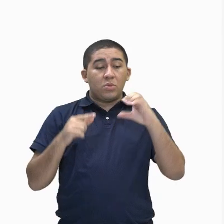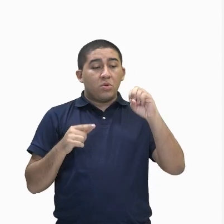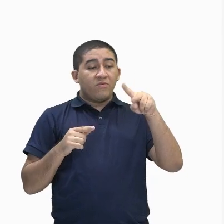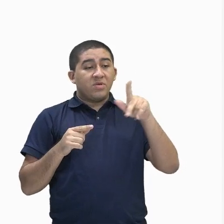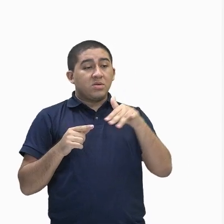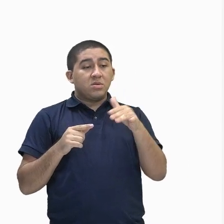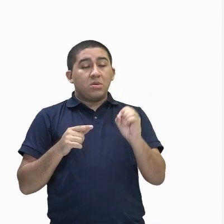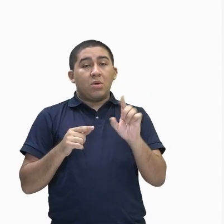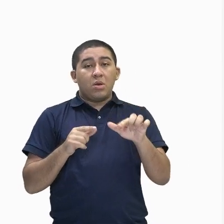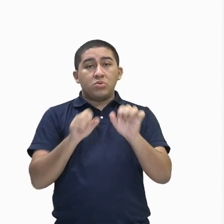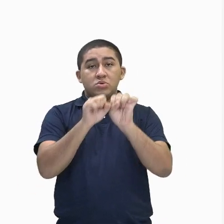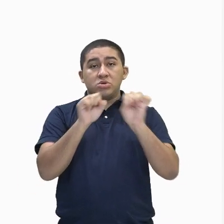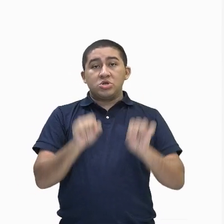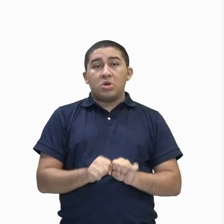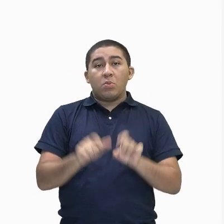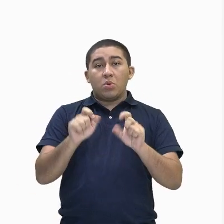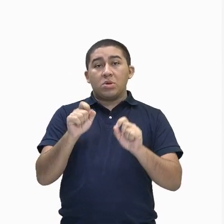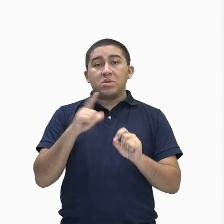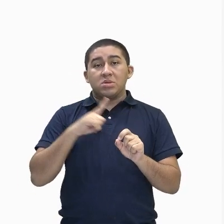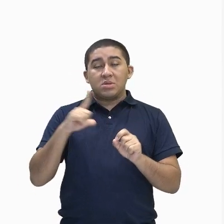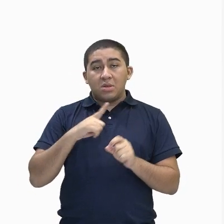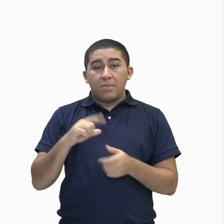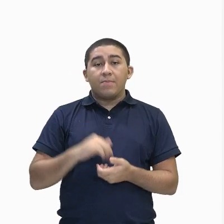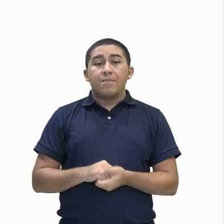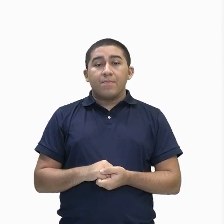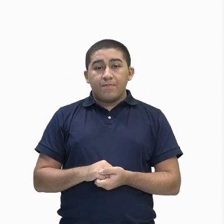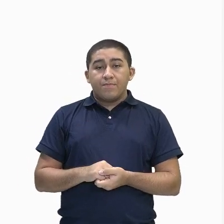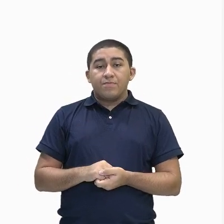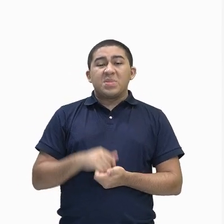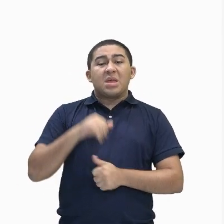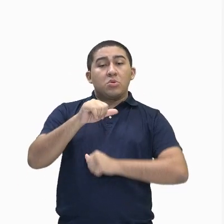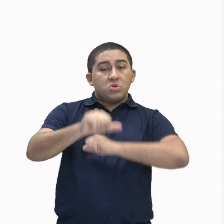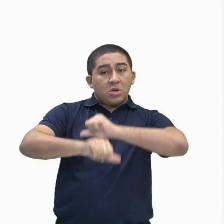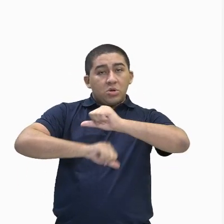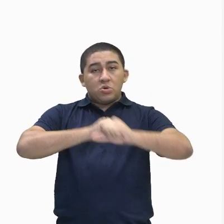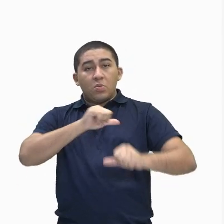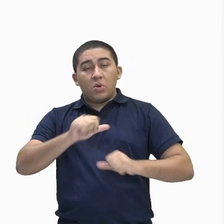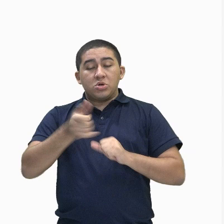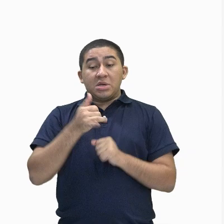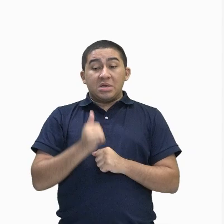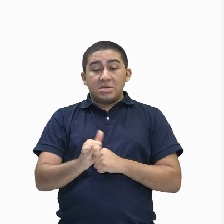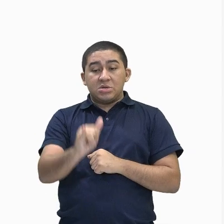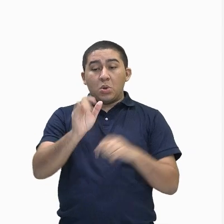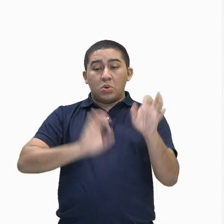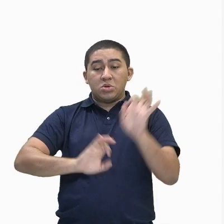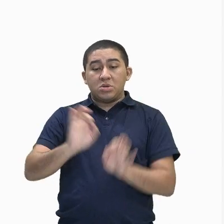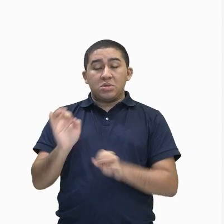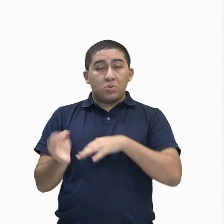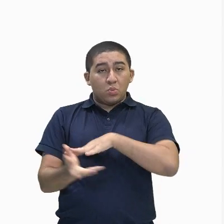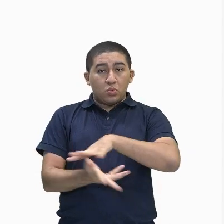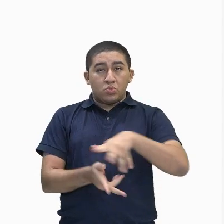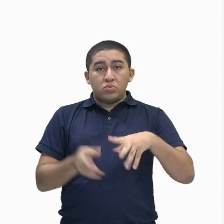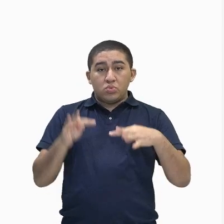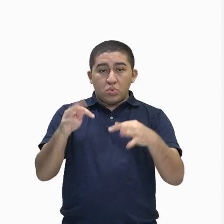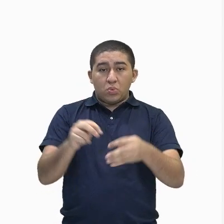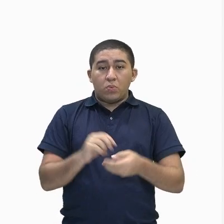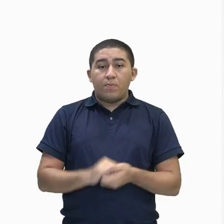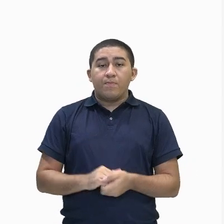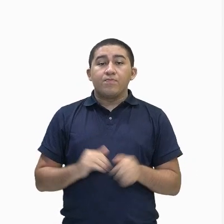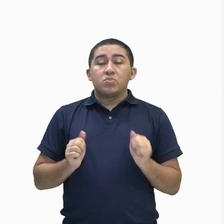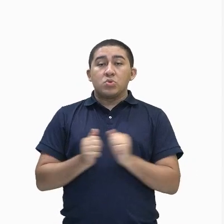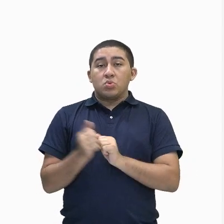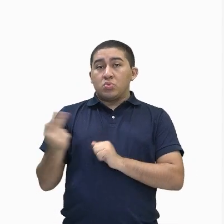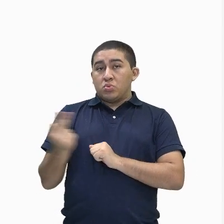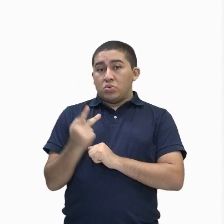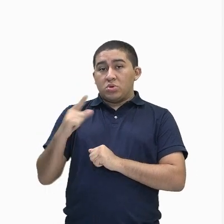como um sistema de transporte gigante, redistribuindo essa energia pelo planeta. Juntos, eles